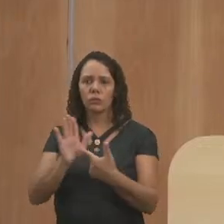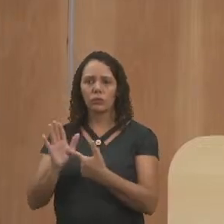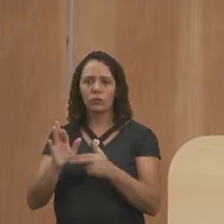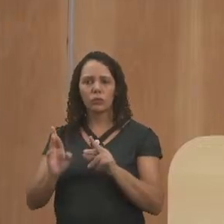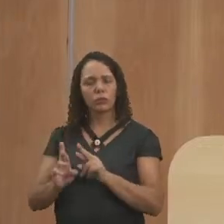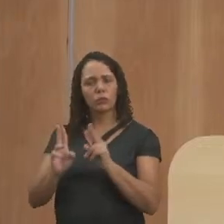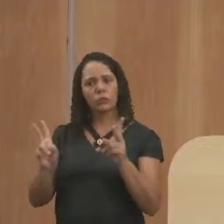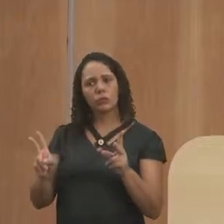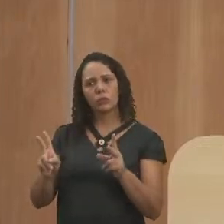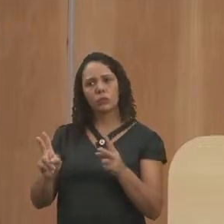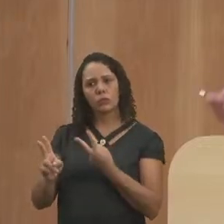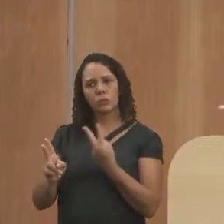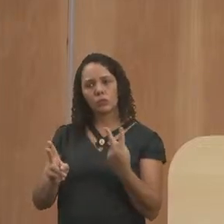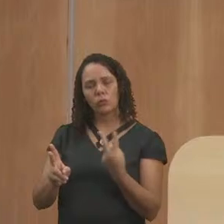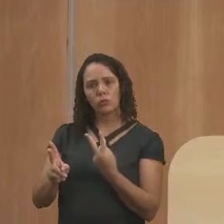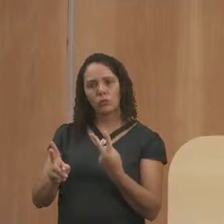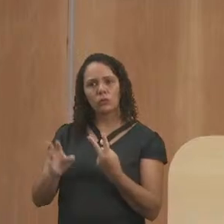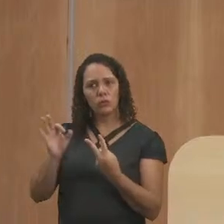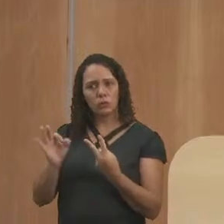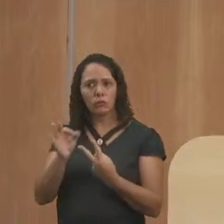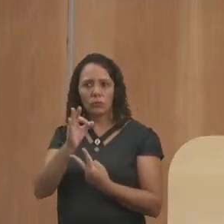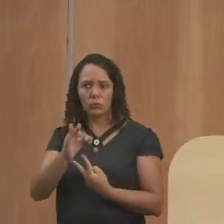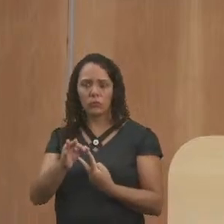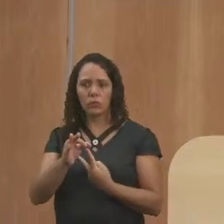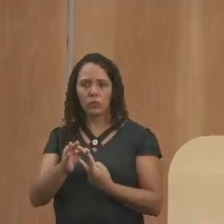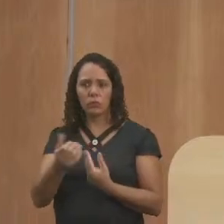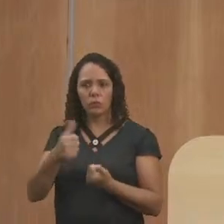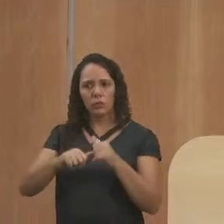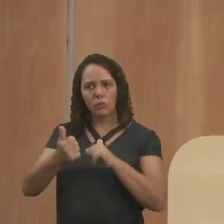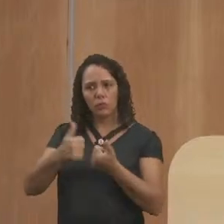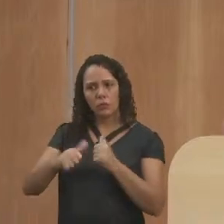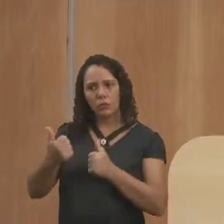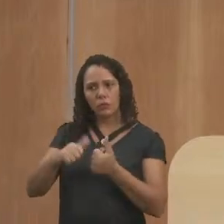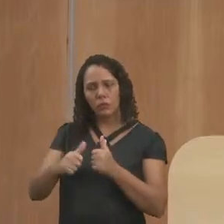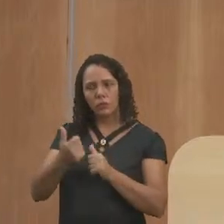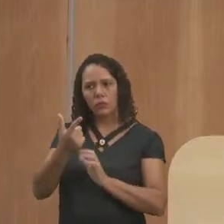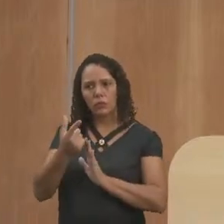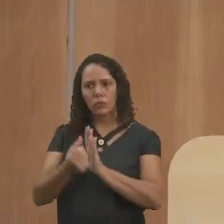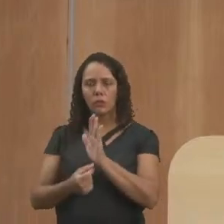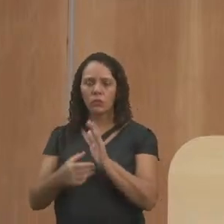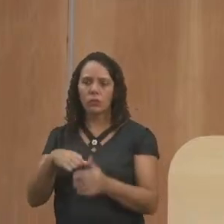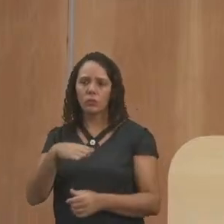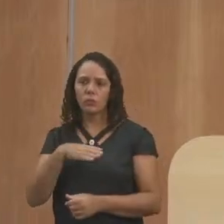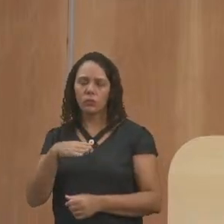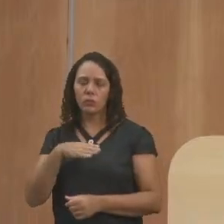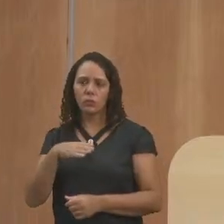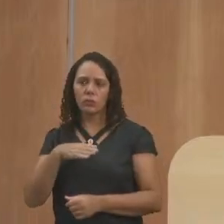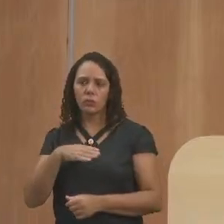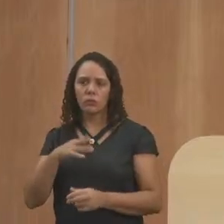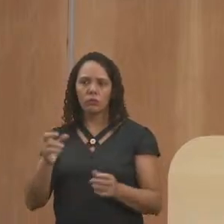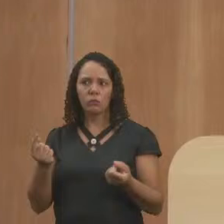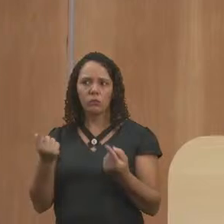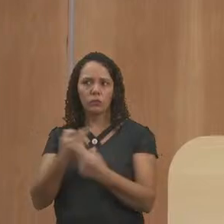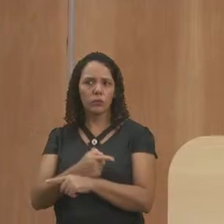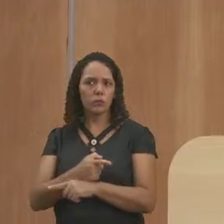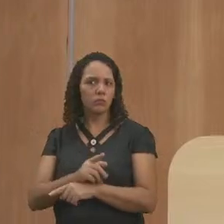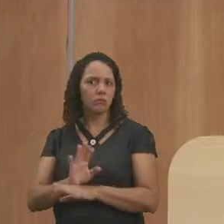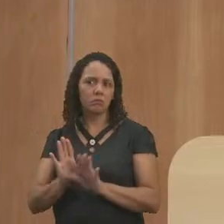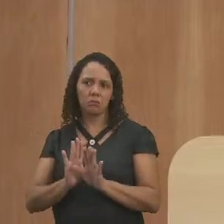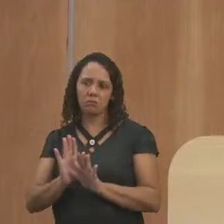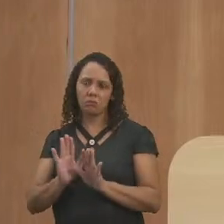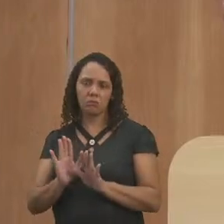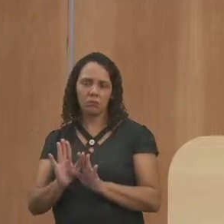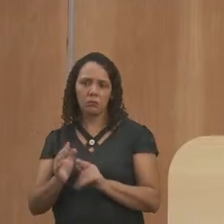diferentes, são 2 indicadores corretos para analisar a saúde financeira do município. Não são divergentes, eu entendo dessa